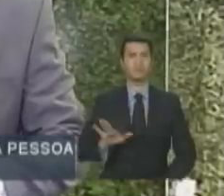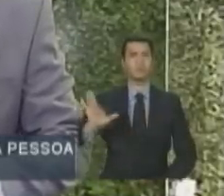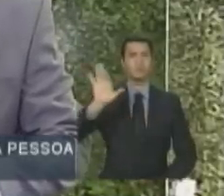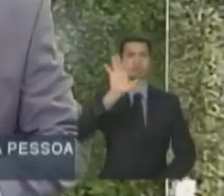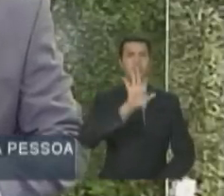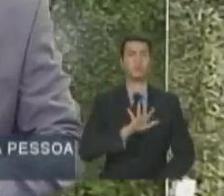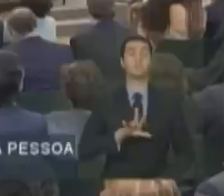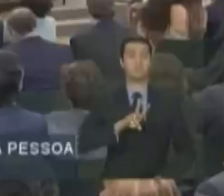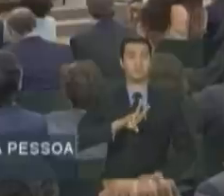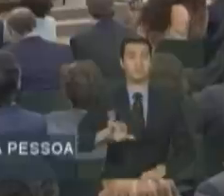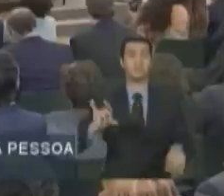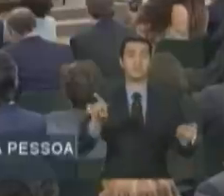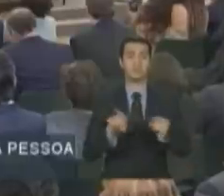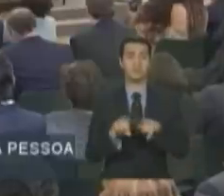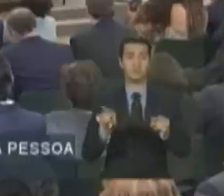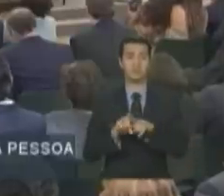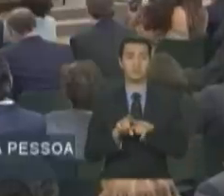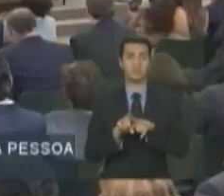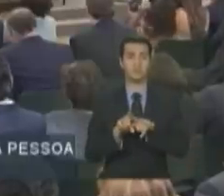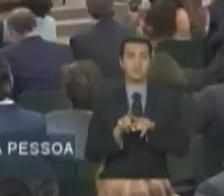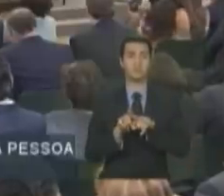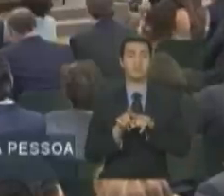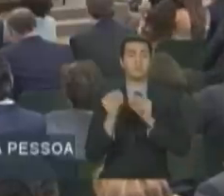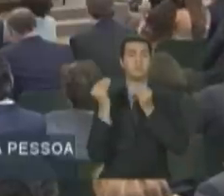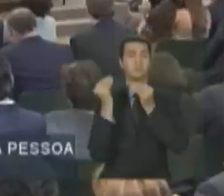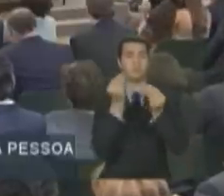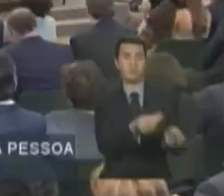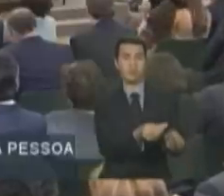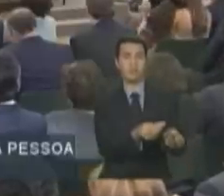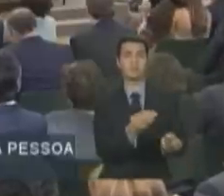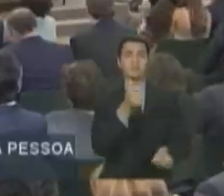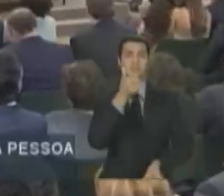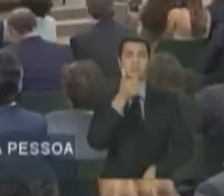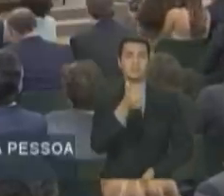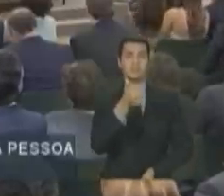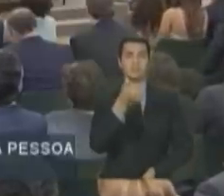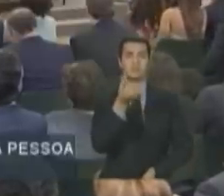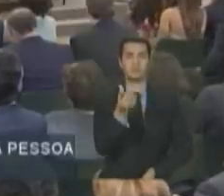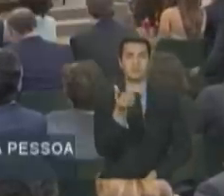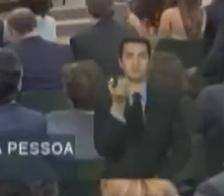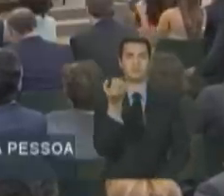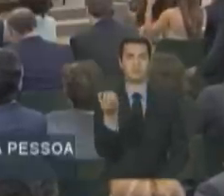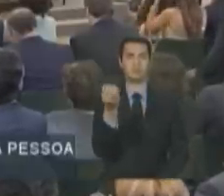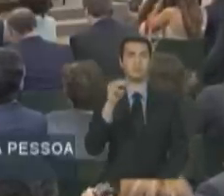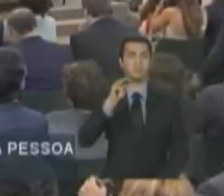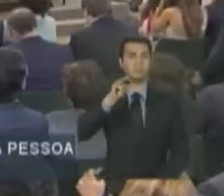estará disponibilizando 160 milhões ao ano